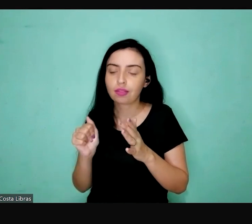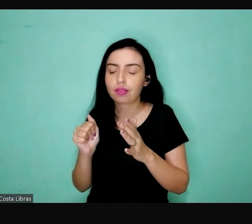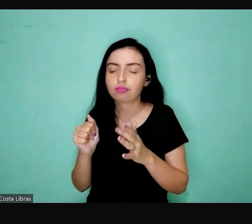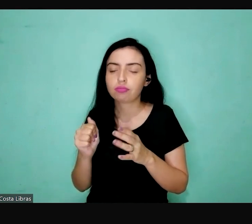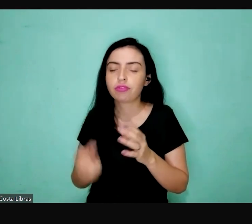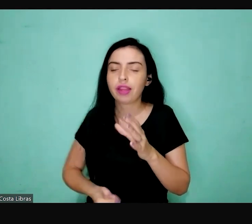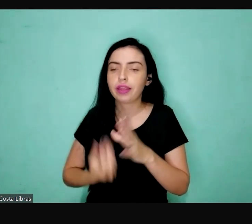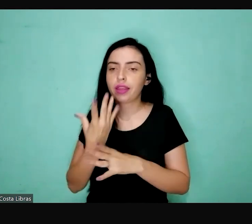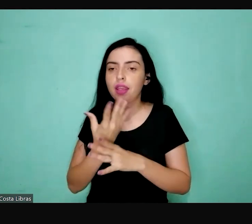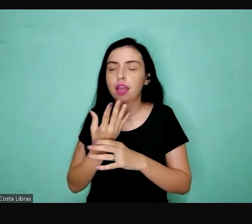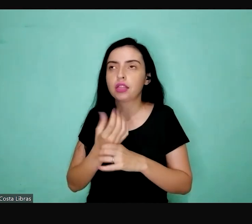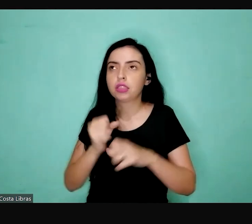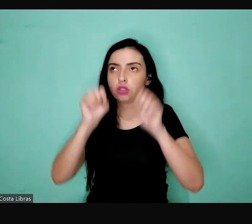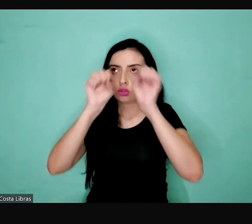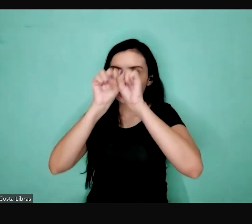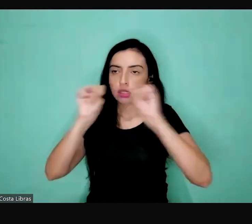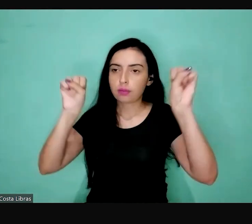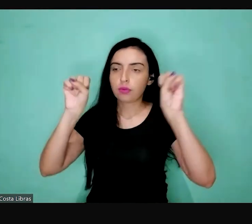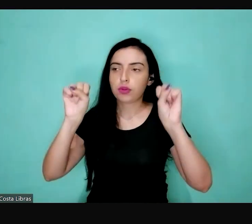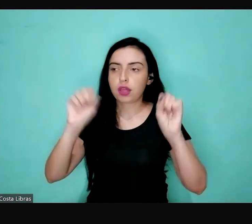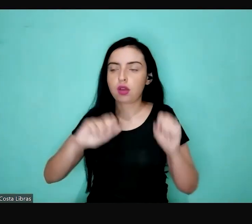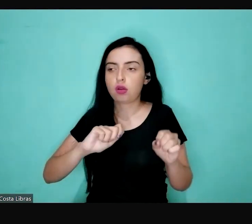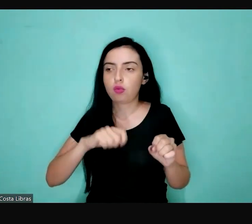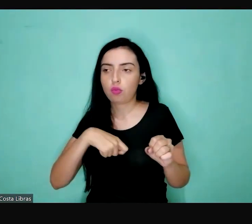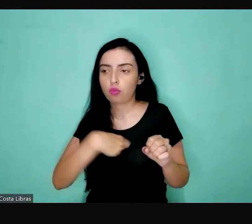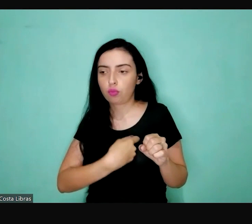depois muitas vezes